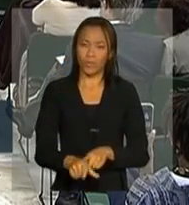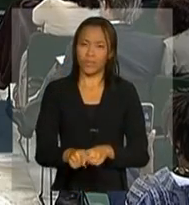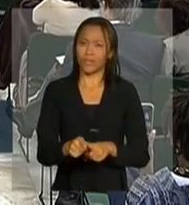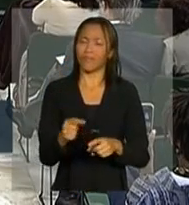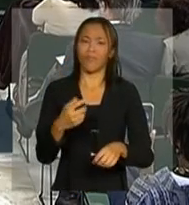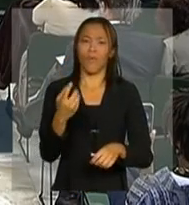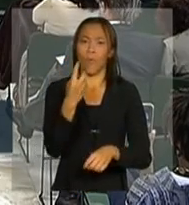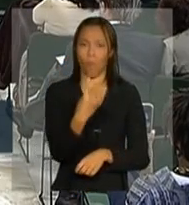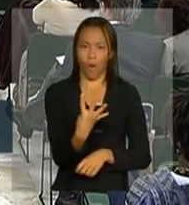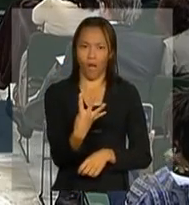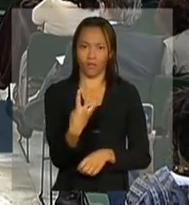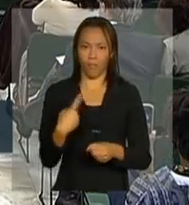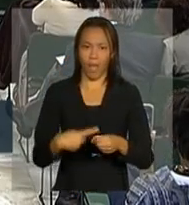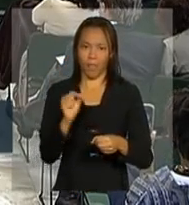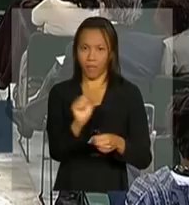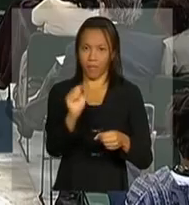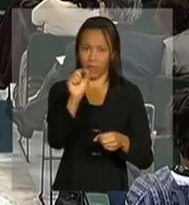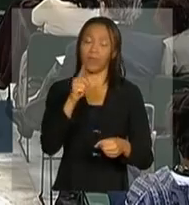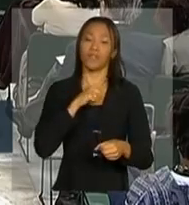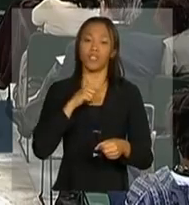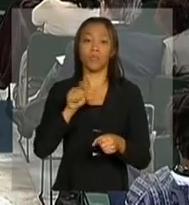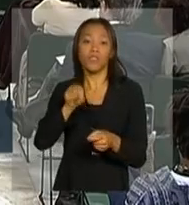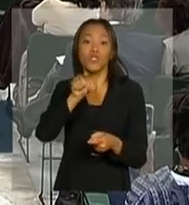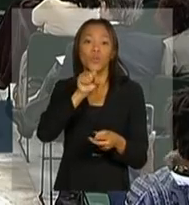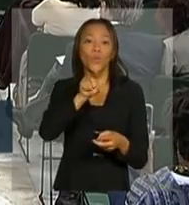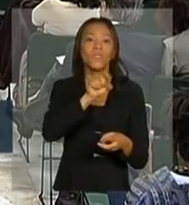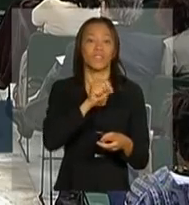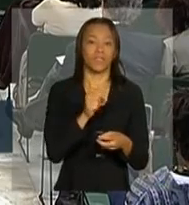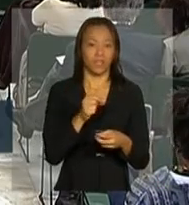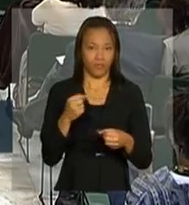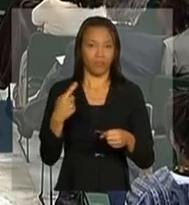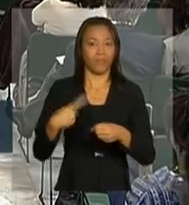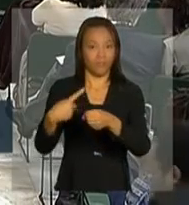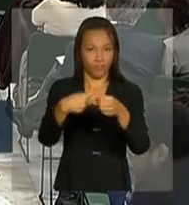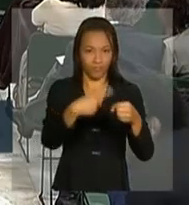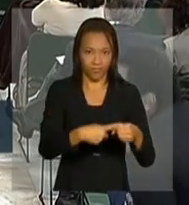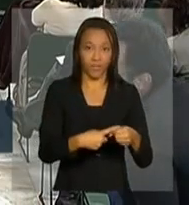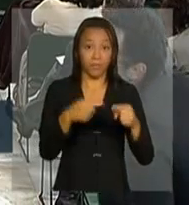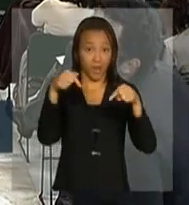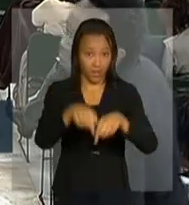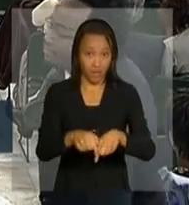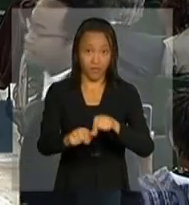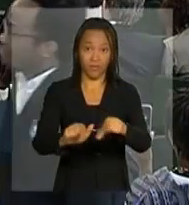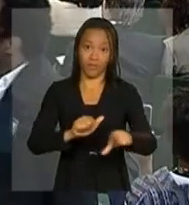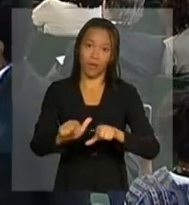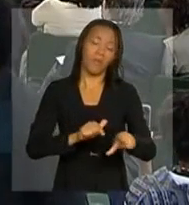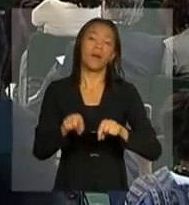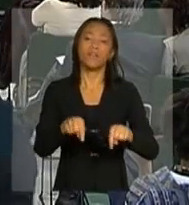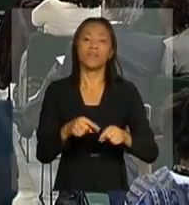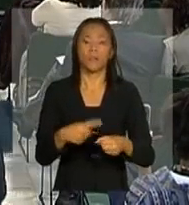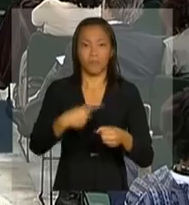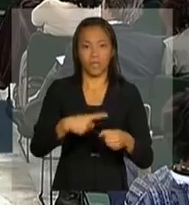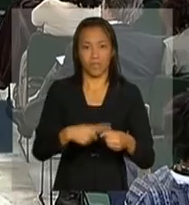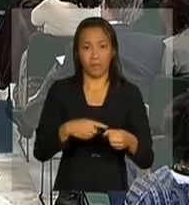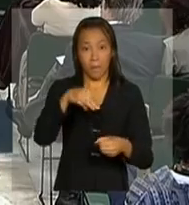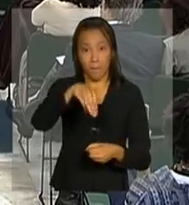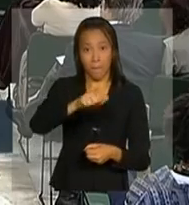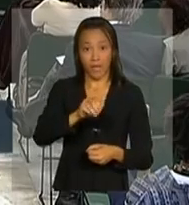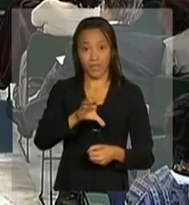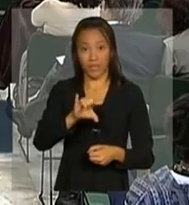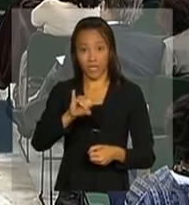municípios que nós temos escolhidos para esse esse trabalho. Os municípios de Maceó,